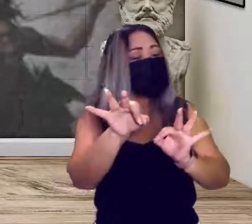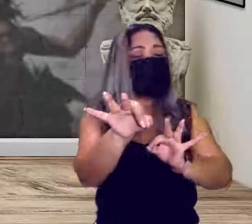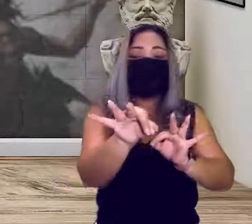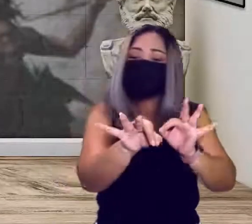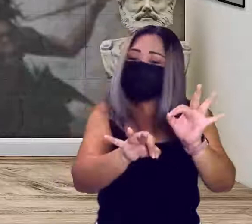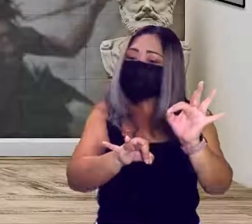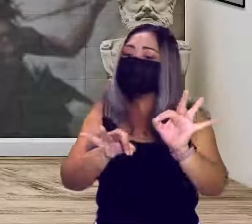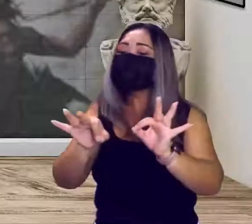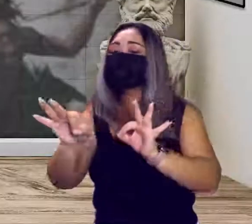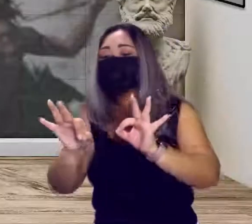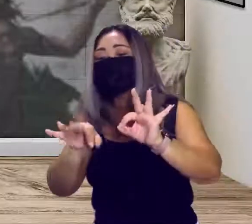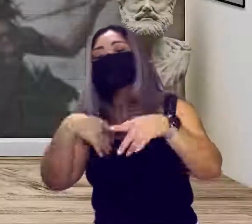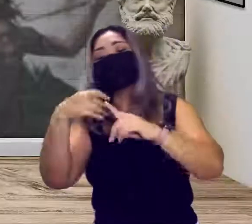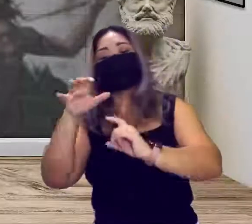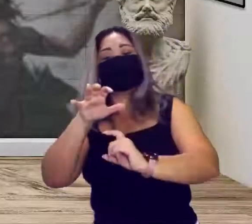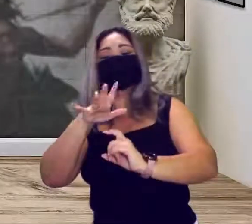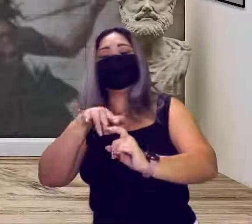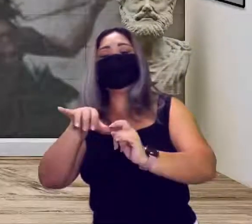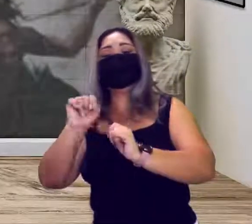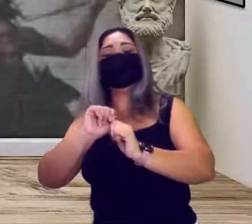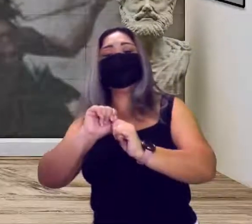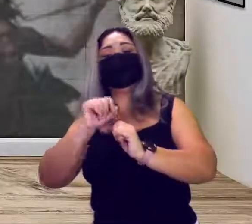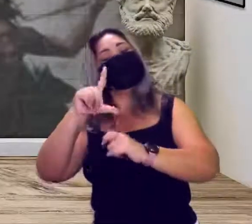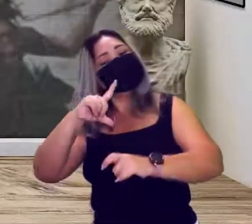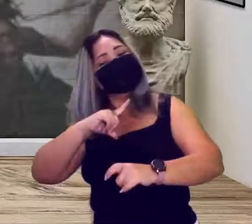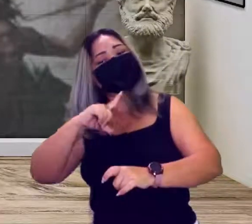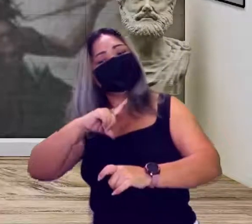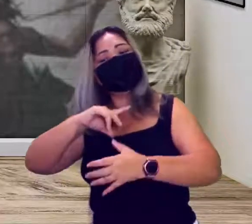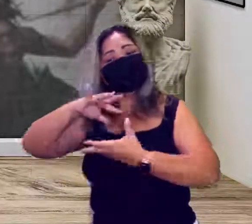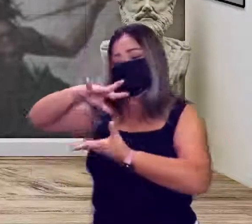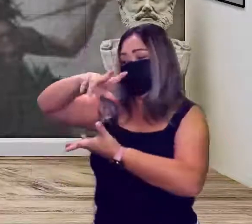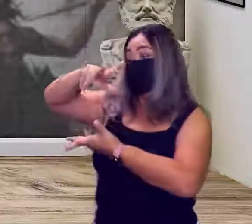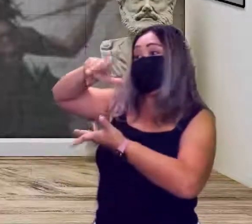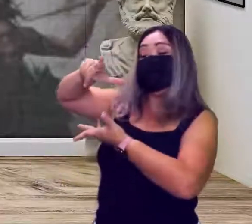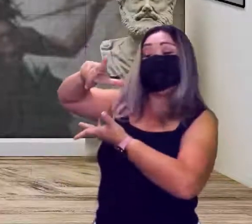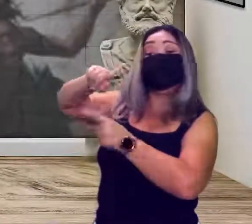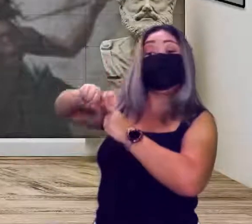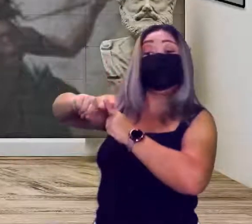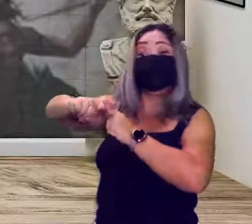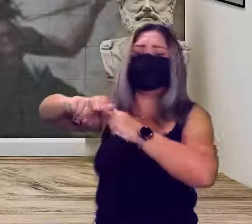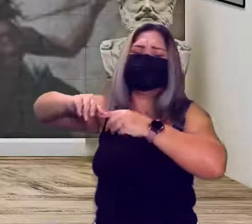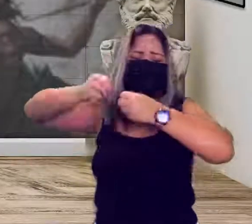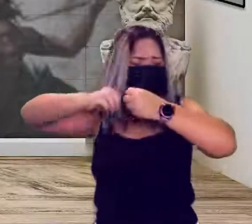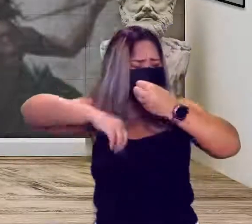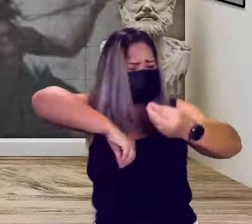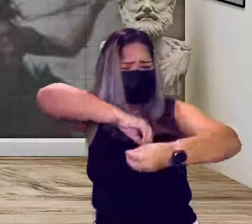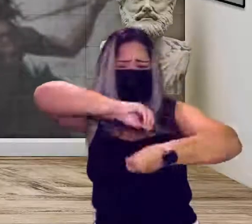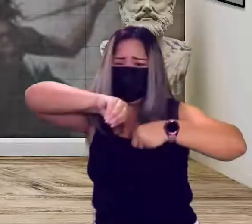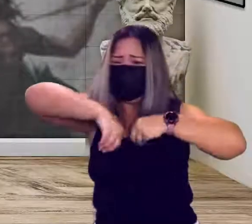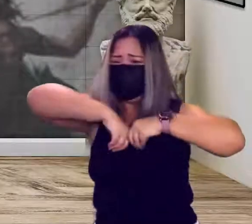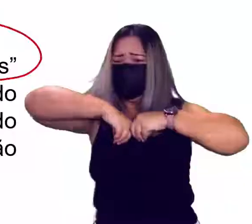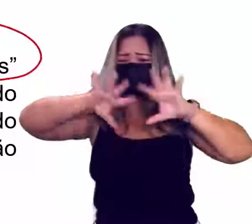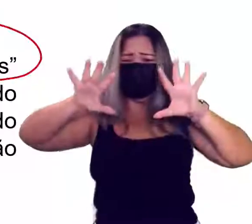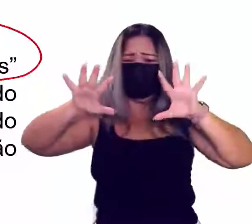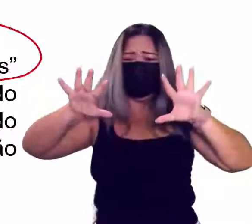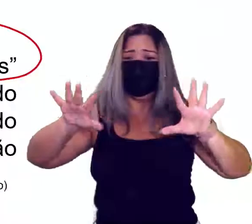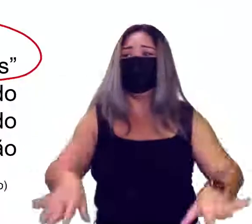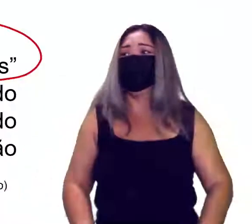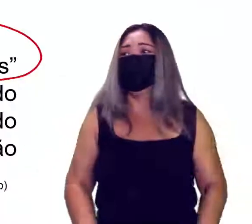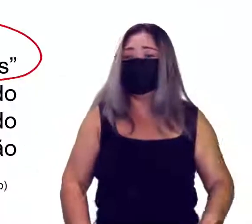é um pouco dessa influência, tá? Ele sempre existiu o mundo mais com caos. Não é verdade? Vamos lá?